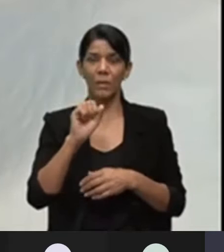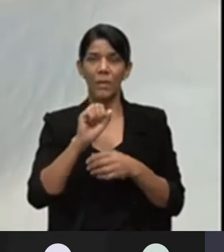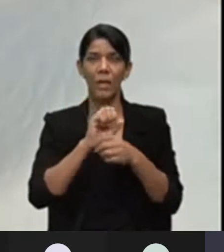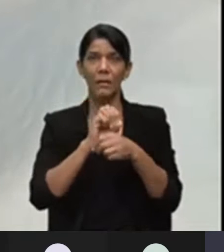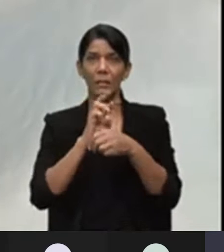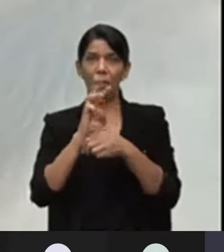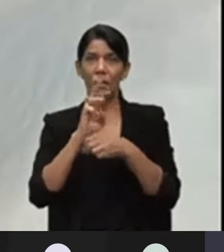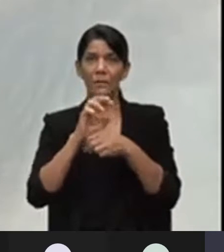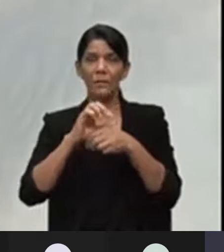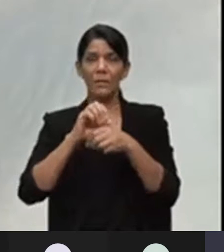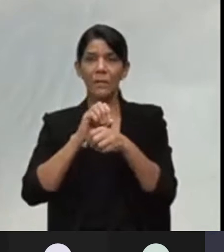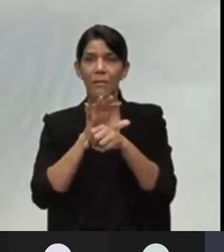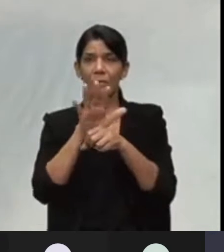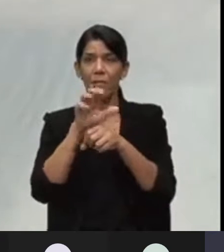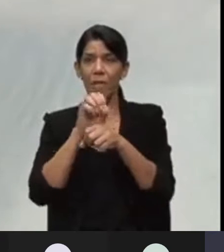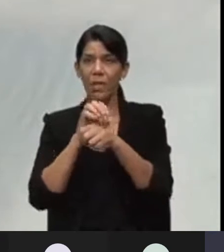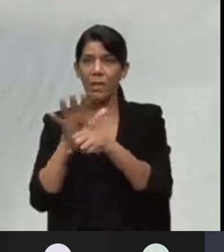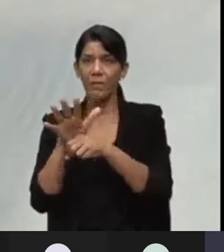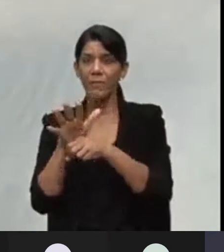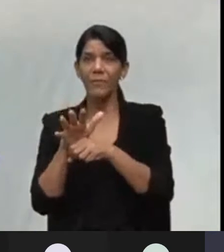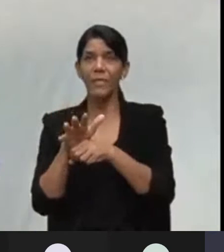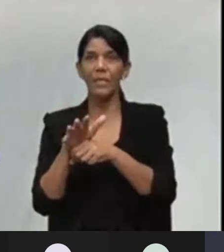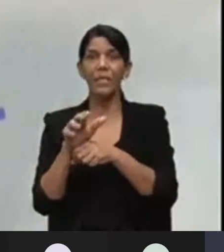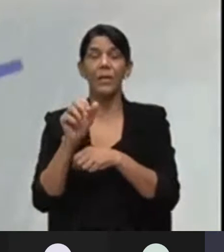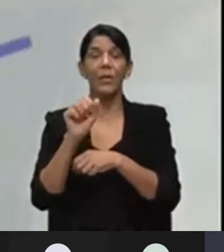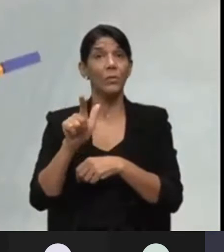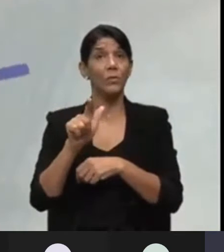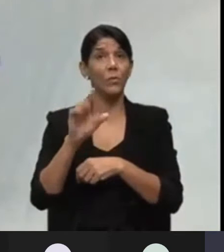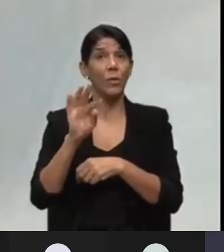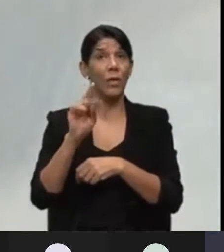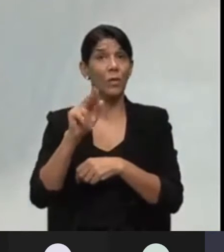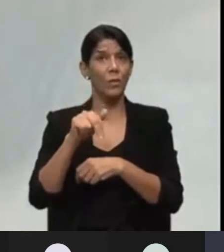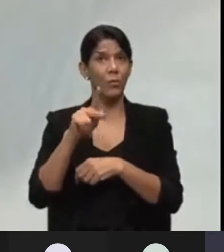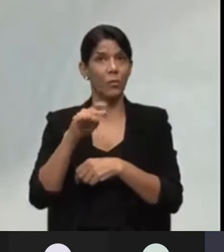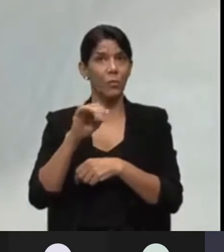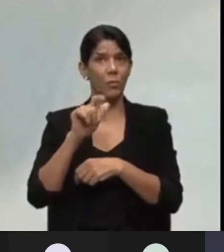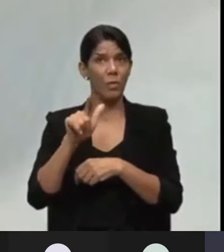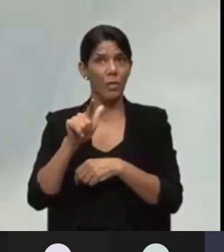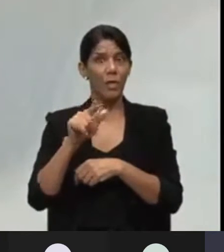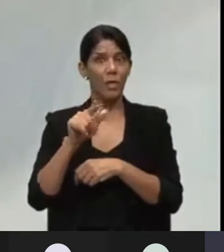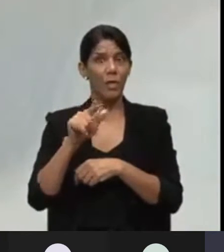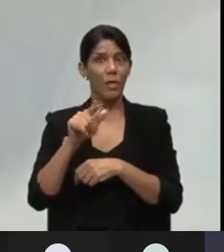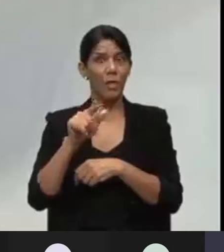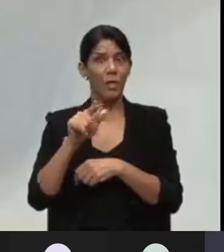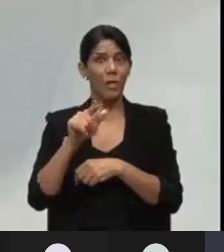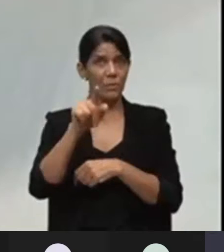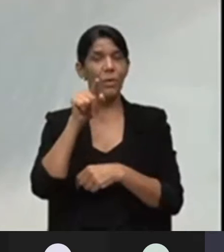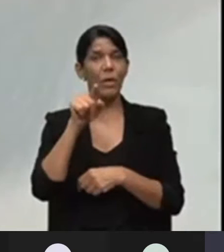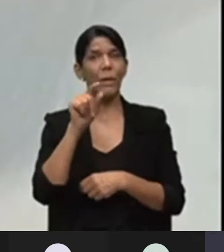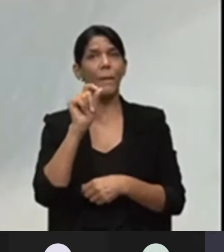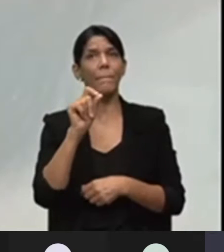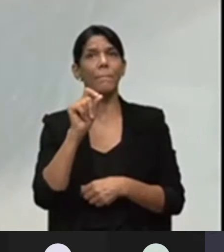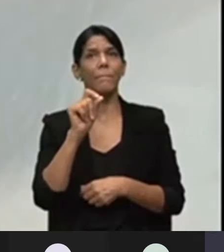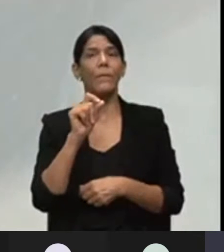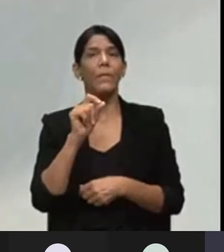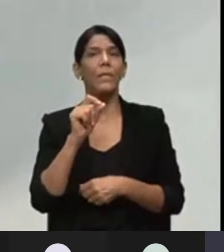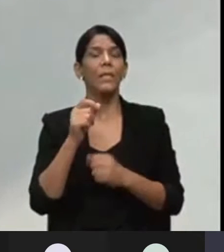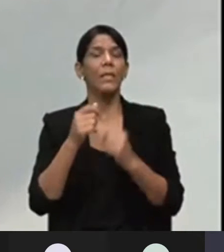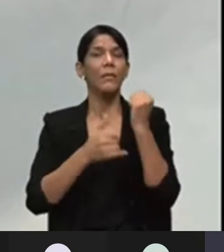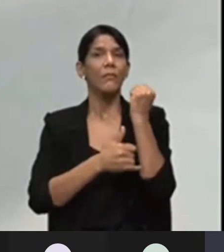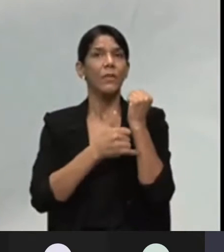os ramos da aorta, né? O primeiro em azul que eu mostrei era o tronco pulmonar, que forma lá as artérias pulmonares,